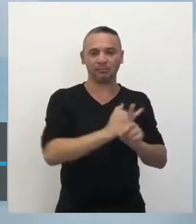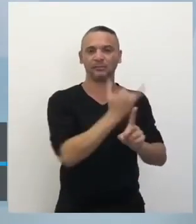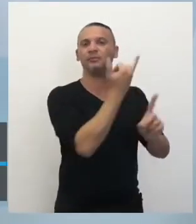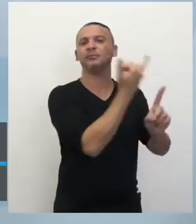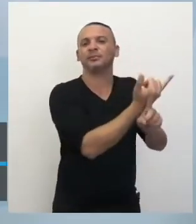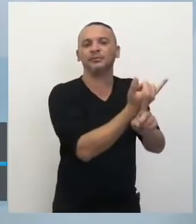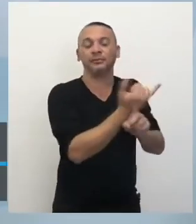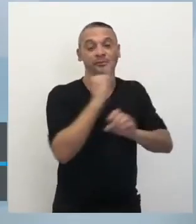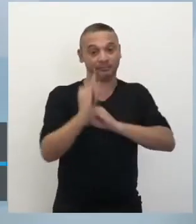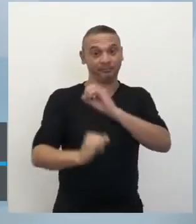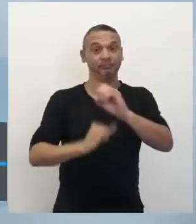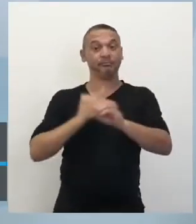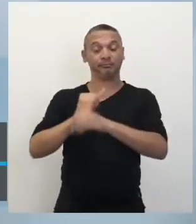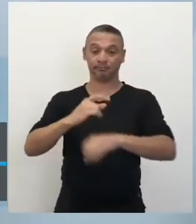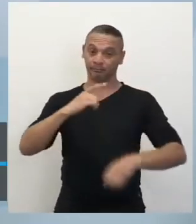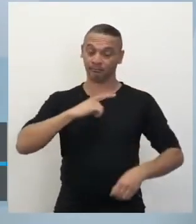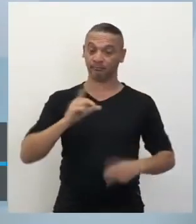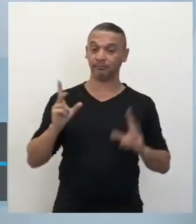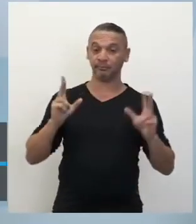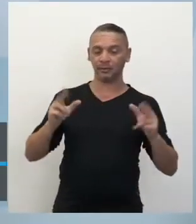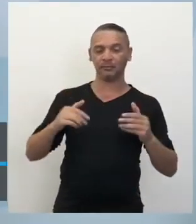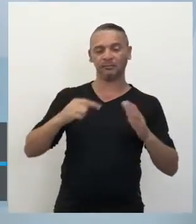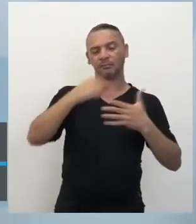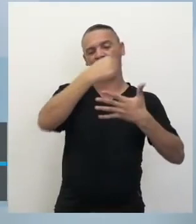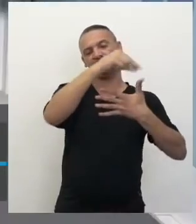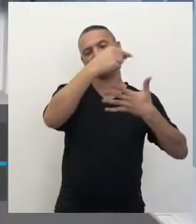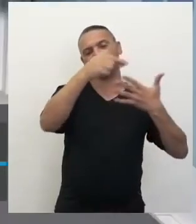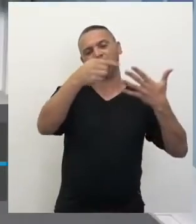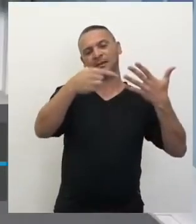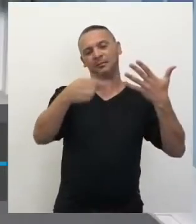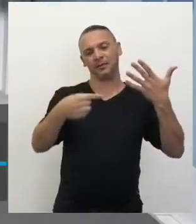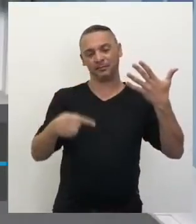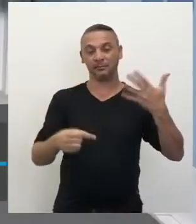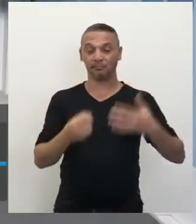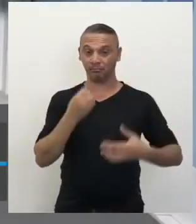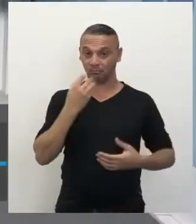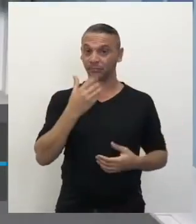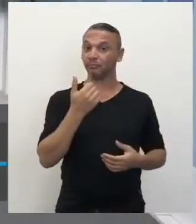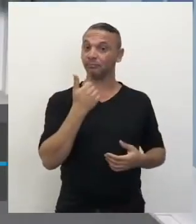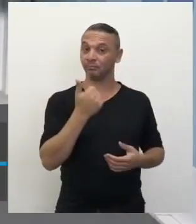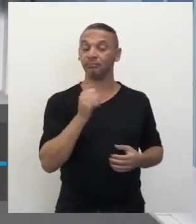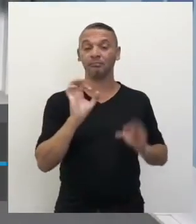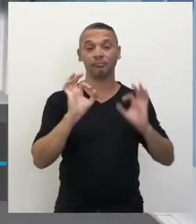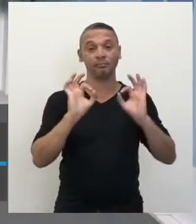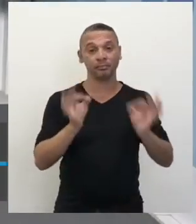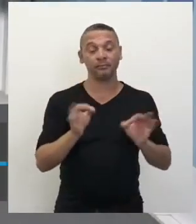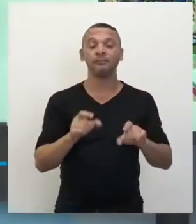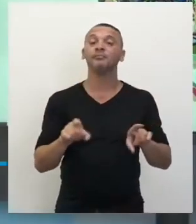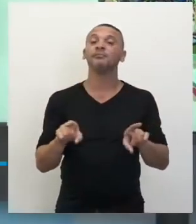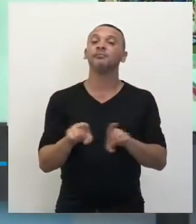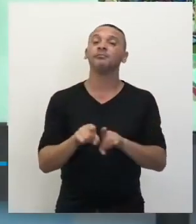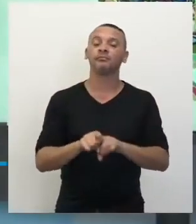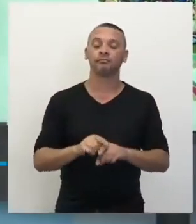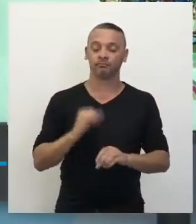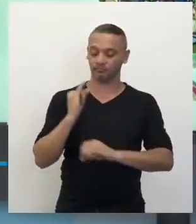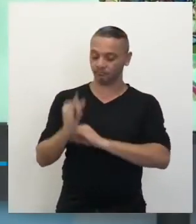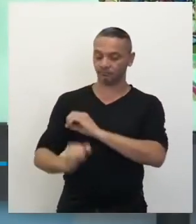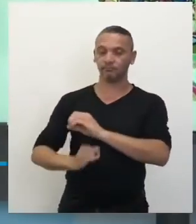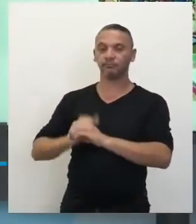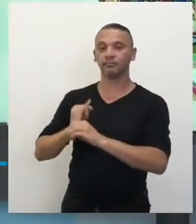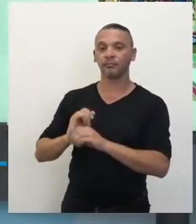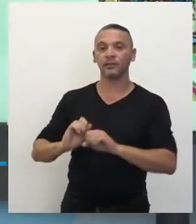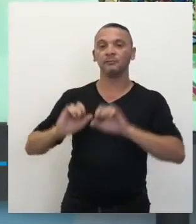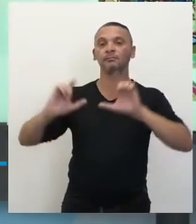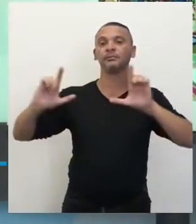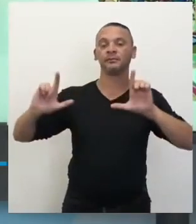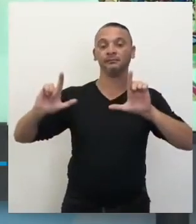Viviane colocou aqui. E por aí vai, sim. Muito bem. Então, exatamente. A internet, podemos falar que